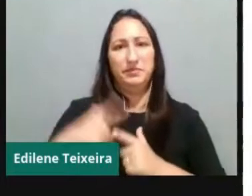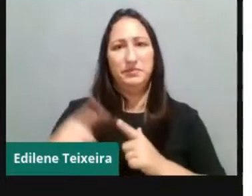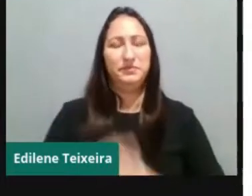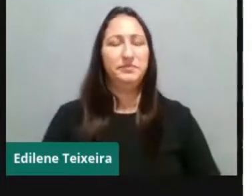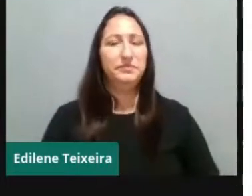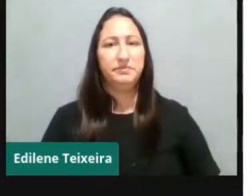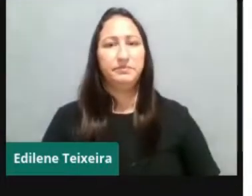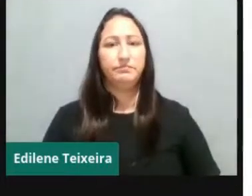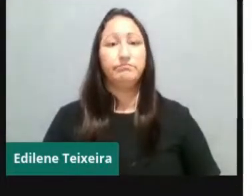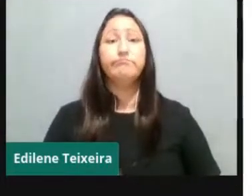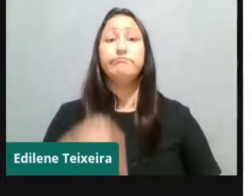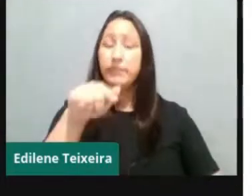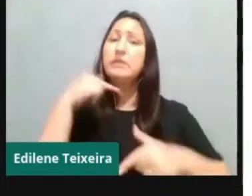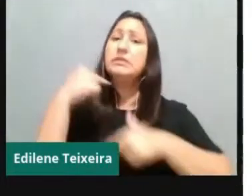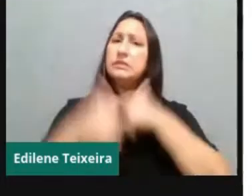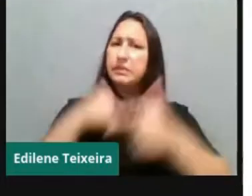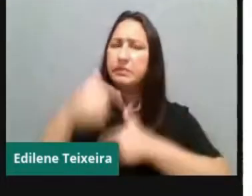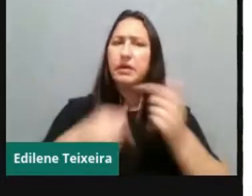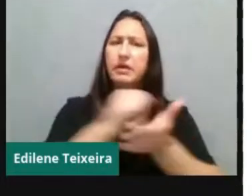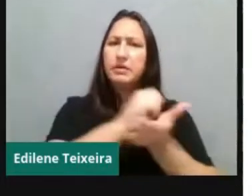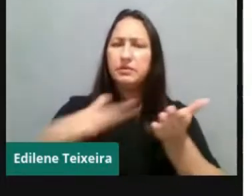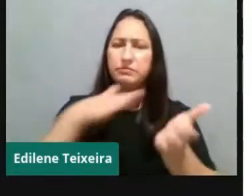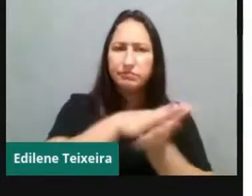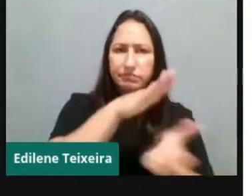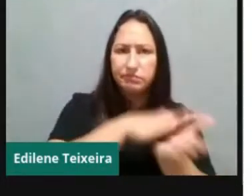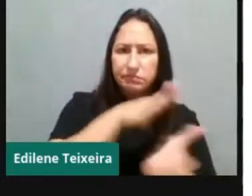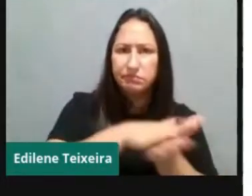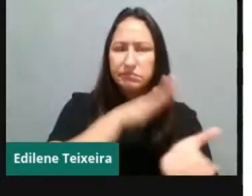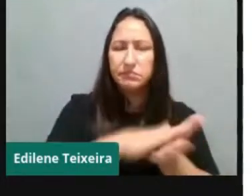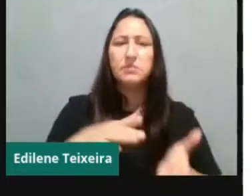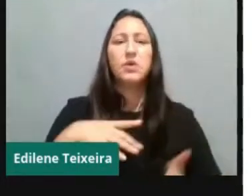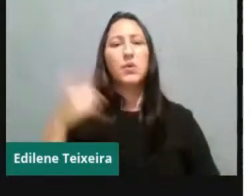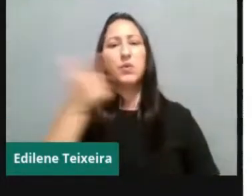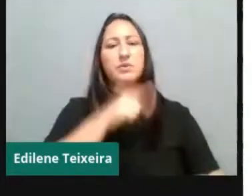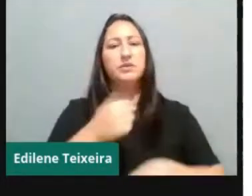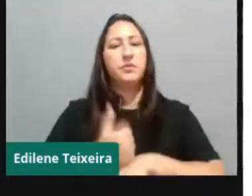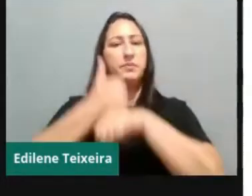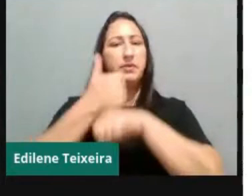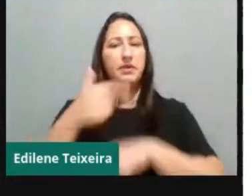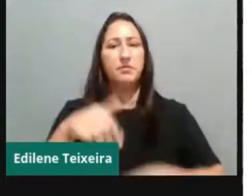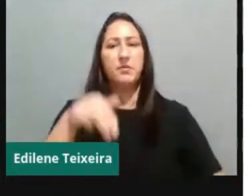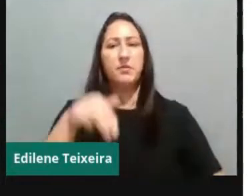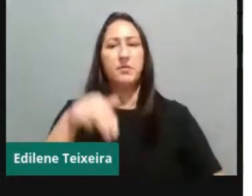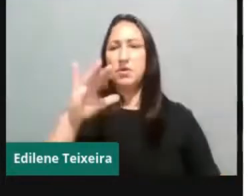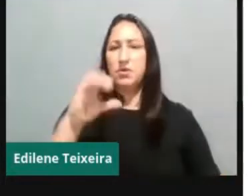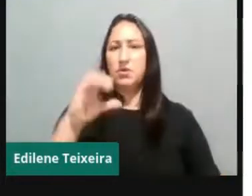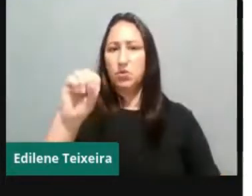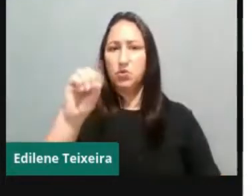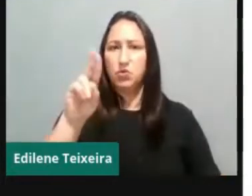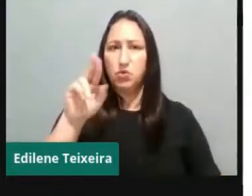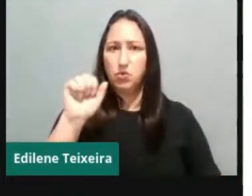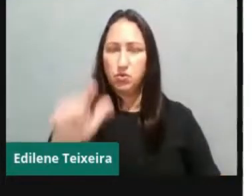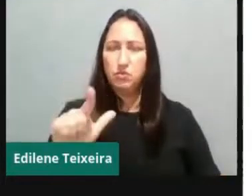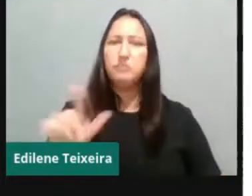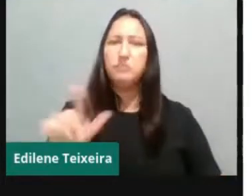Com esse trabalho, nós ganhamos o Prêmio Mercosul de Ciência e Tecnologia em 2020, na categoria Pesquisador Sênior, né? É um prêmio que